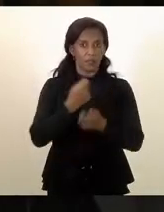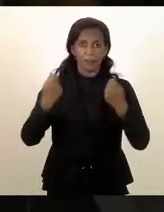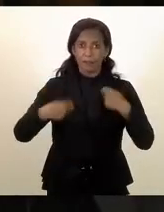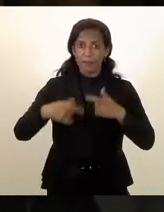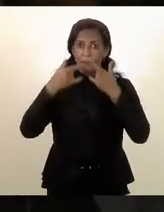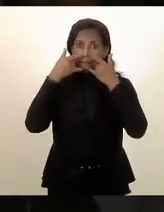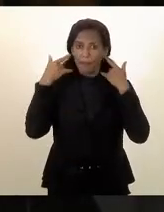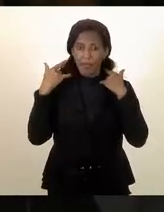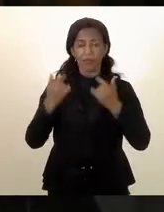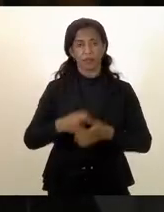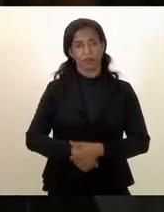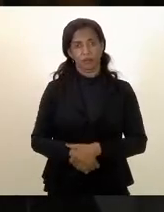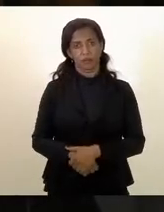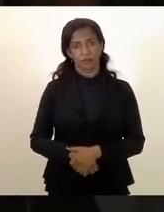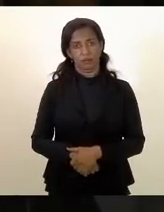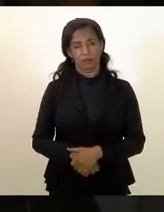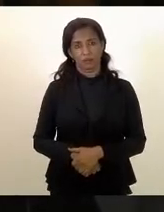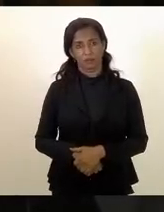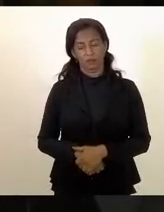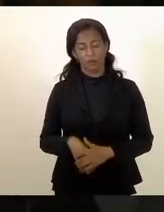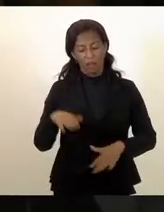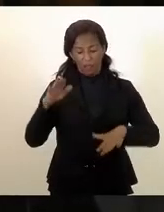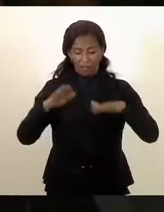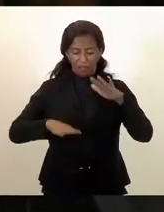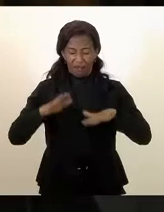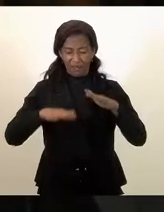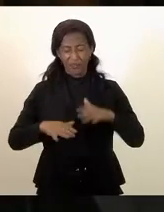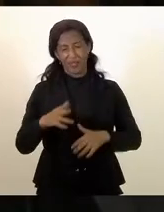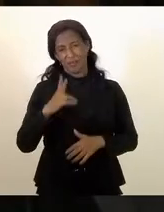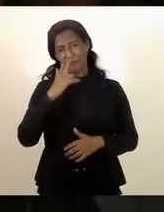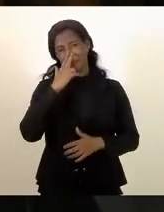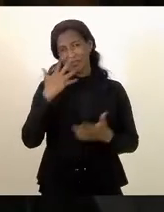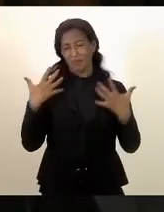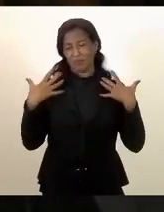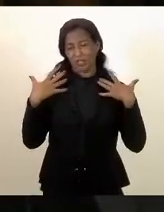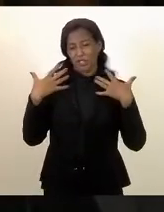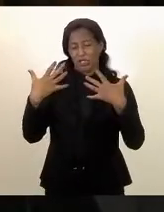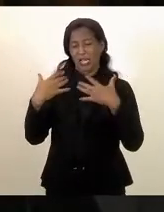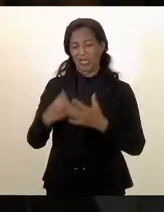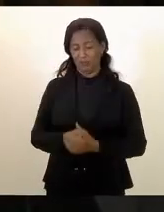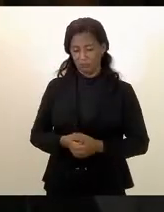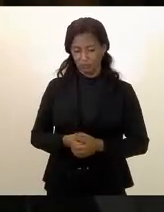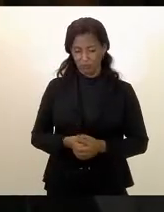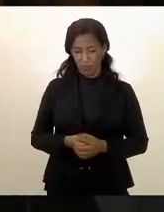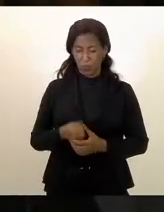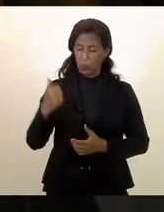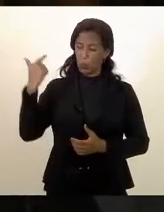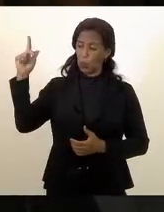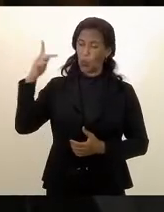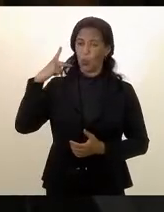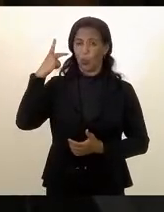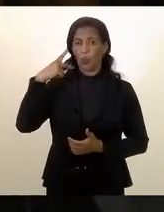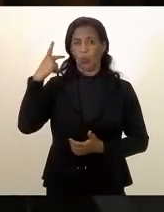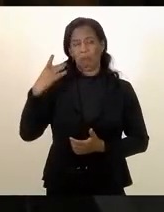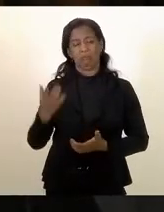usando máscara às vezes eu pareço aqui chato quando algum parlamentar